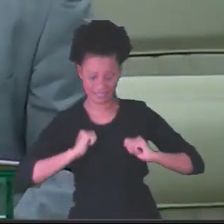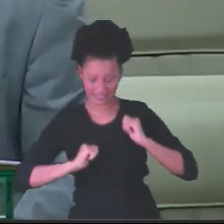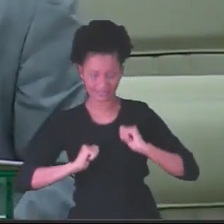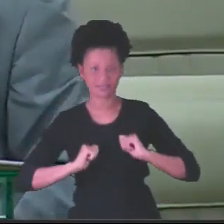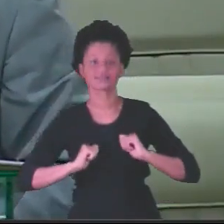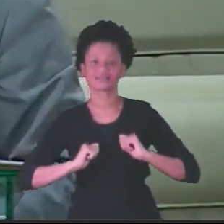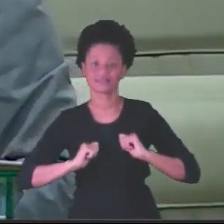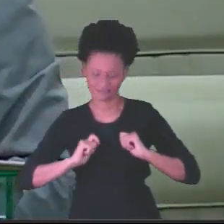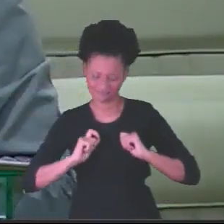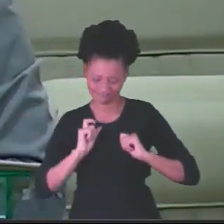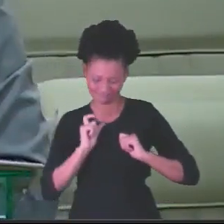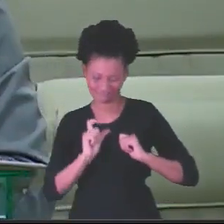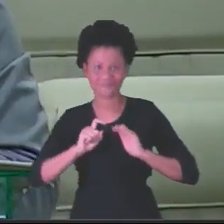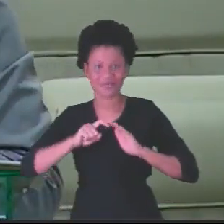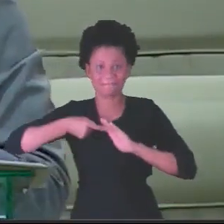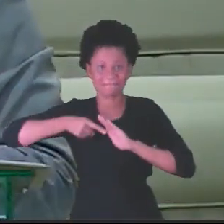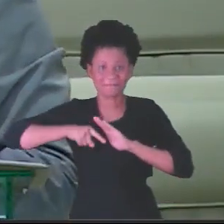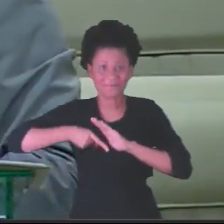usa